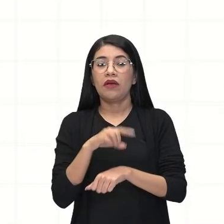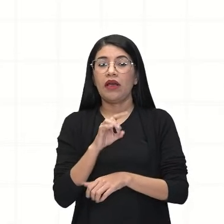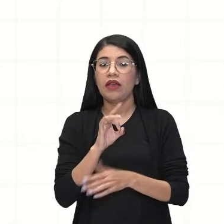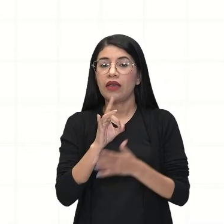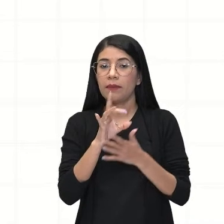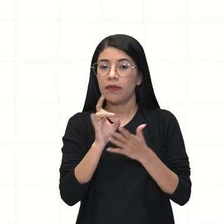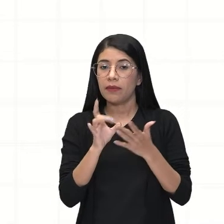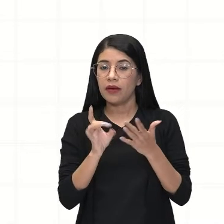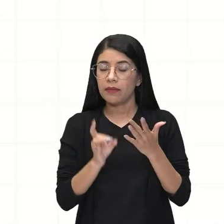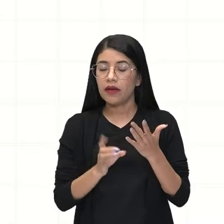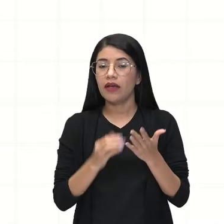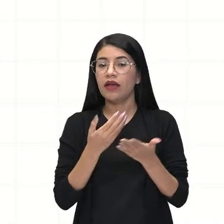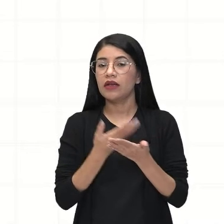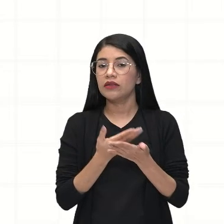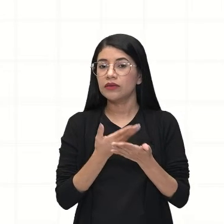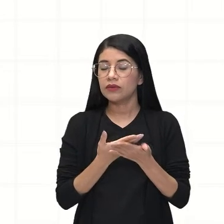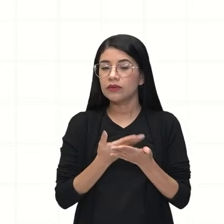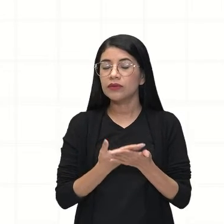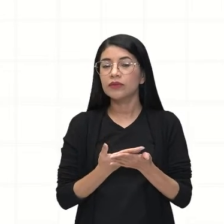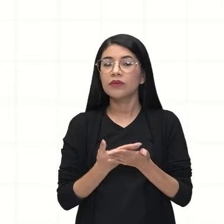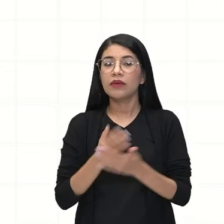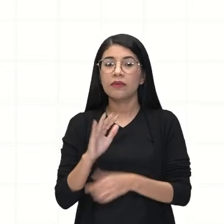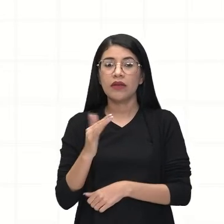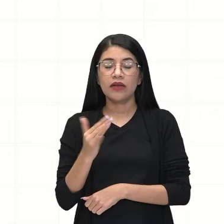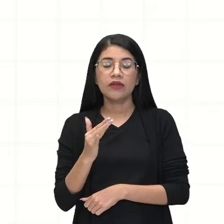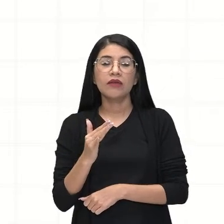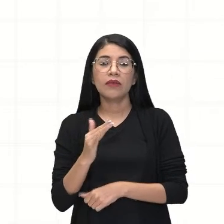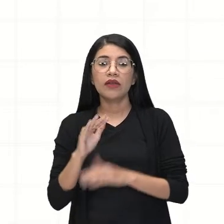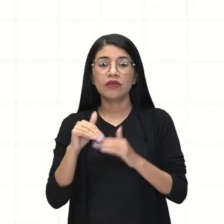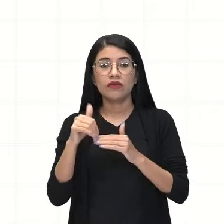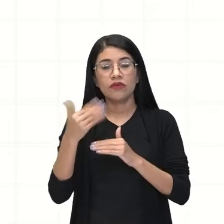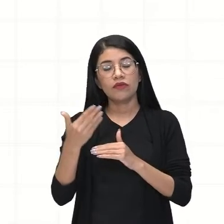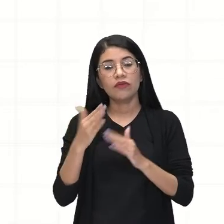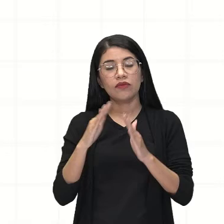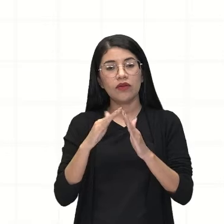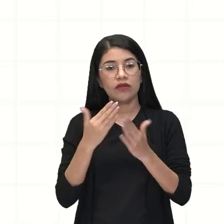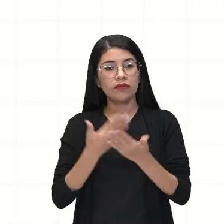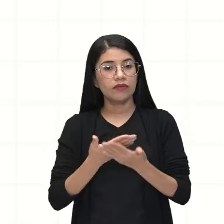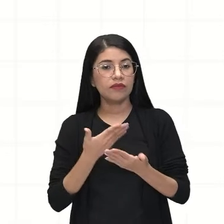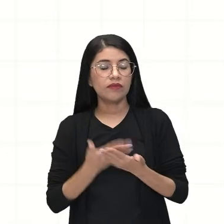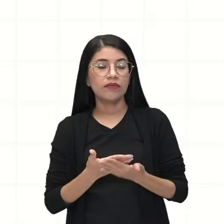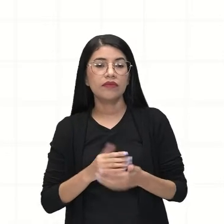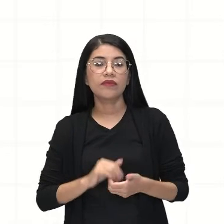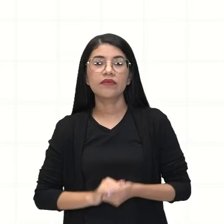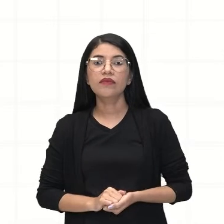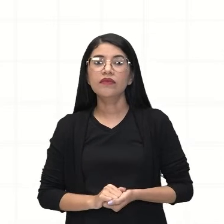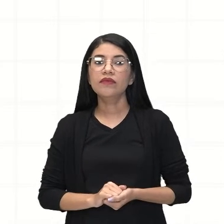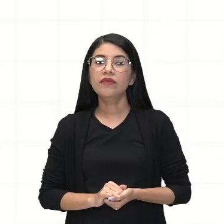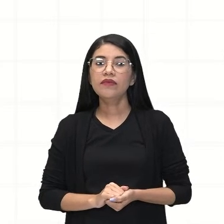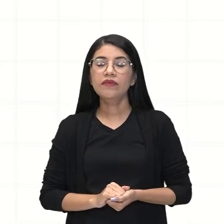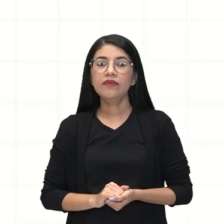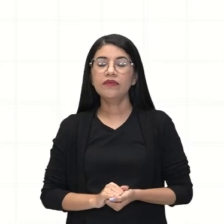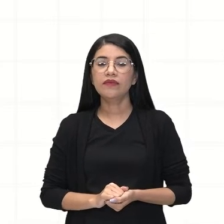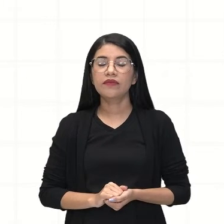cada aluno estuda em média fora da escola, né? Então,